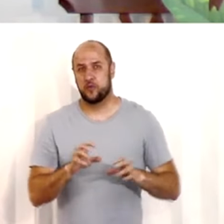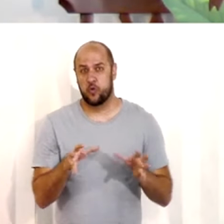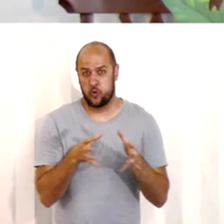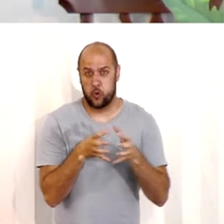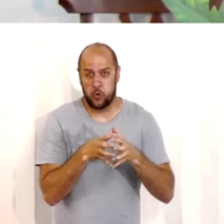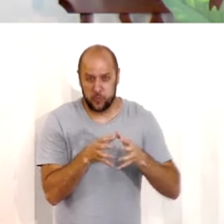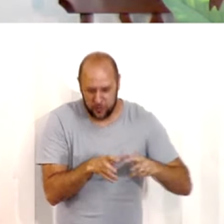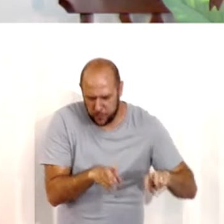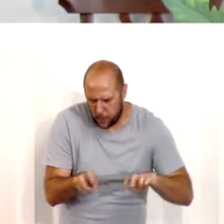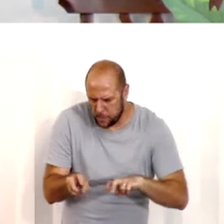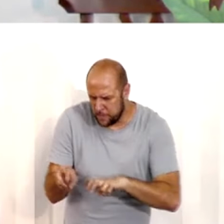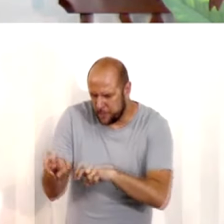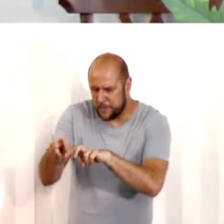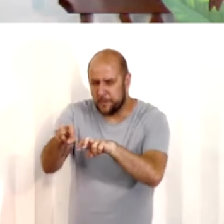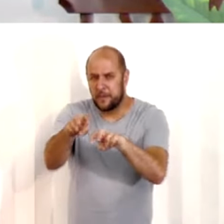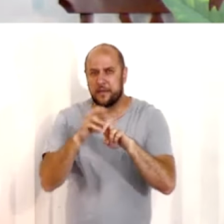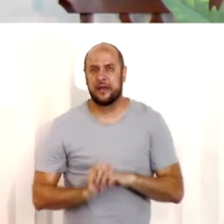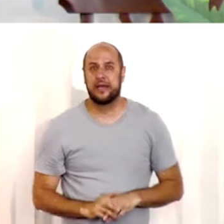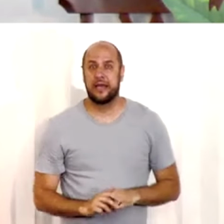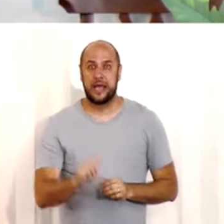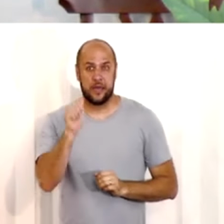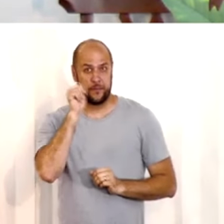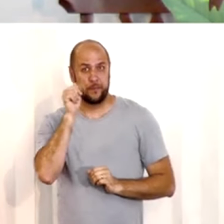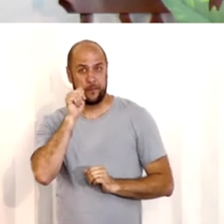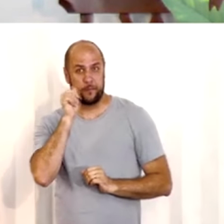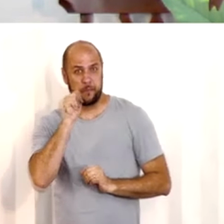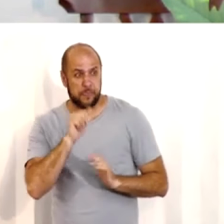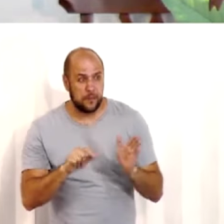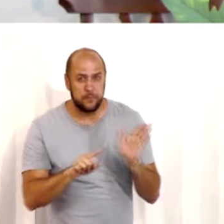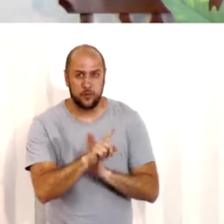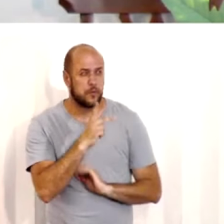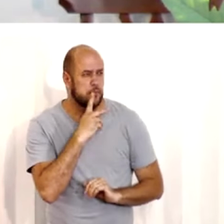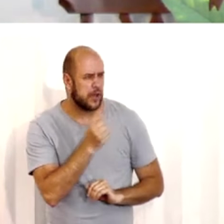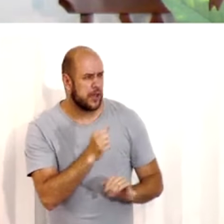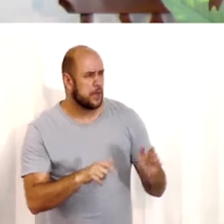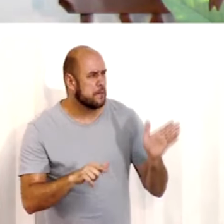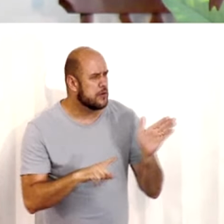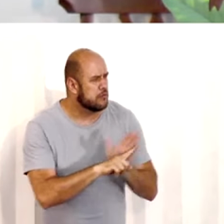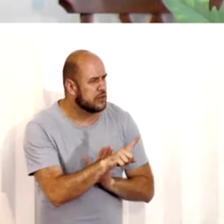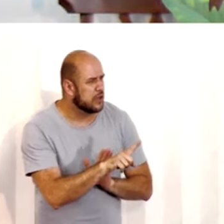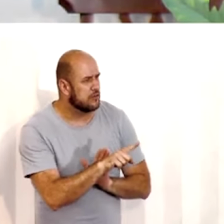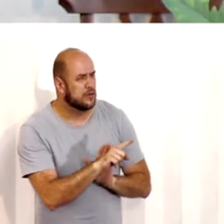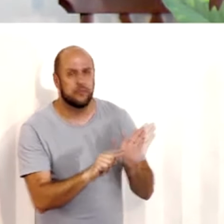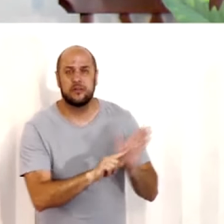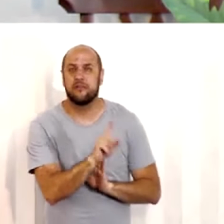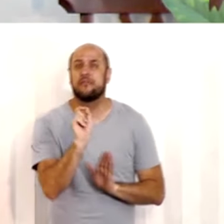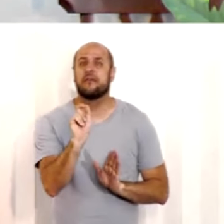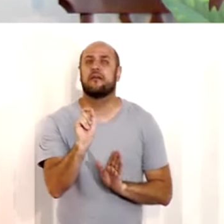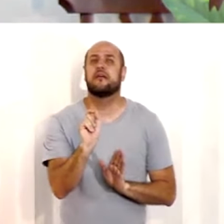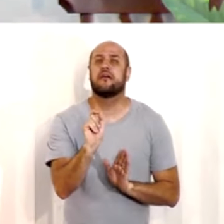a Smurfette fazia uma pergunta para papai Smurf de vez em quando no caminho. Qual era a pergunta?